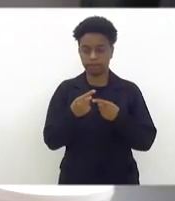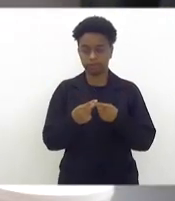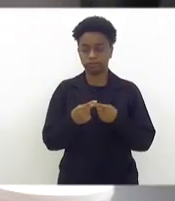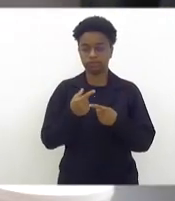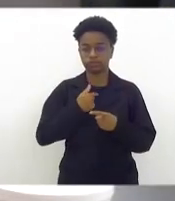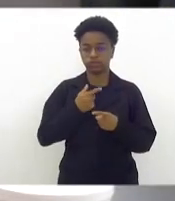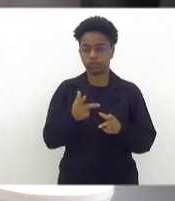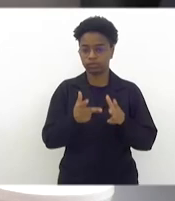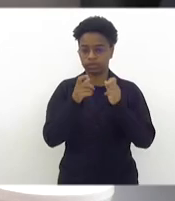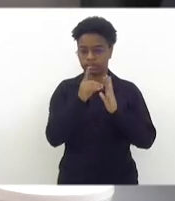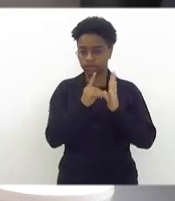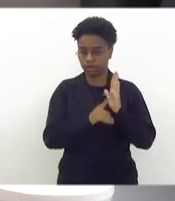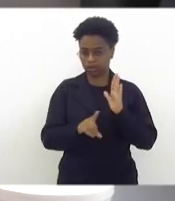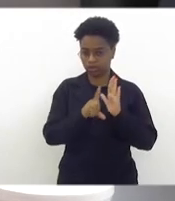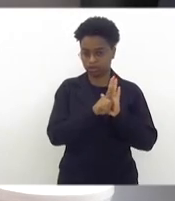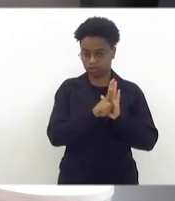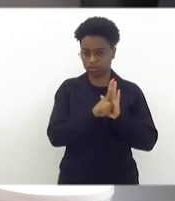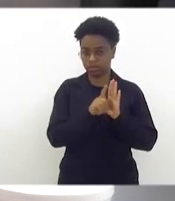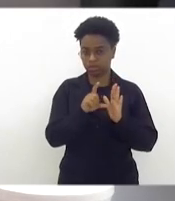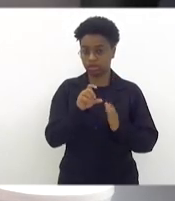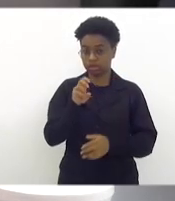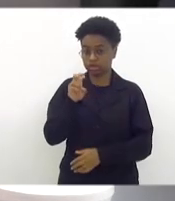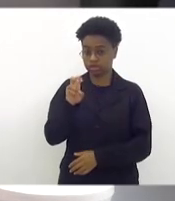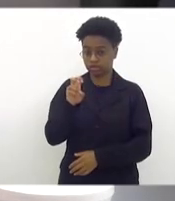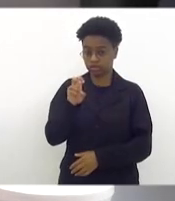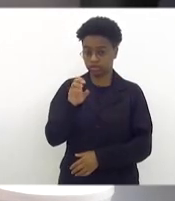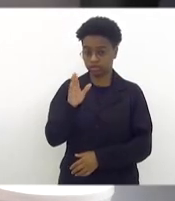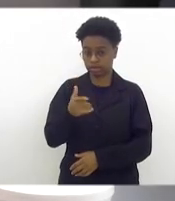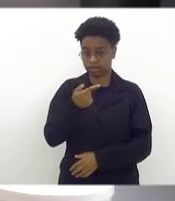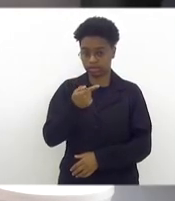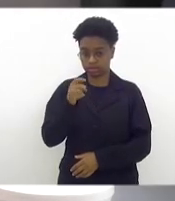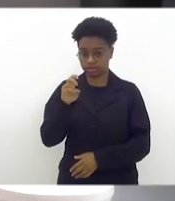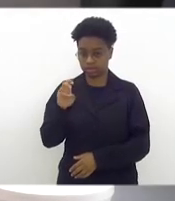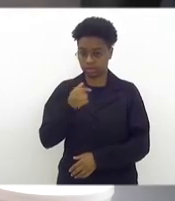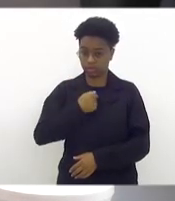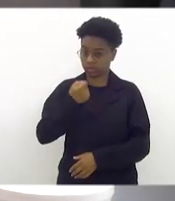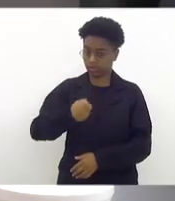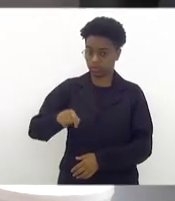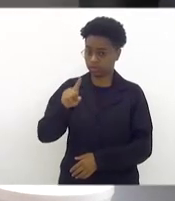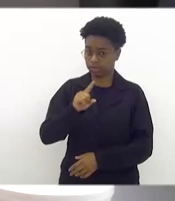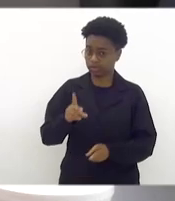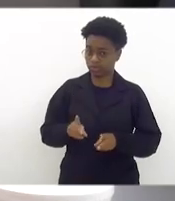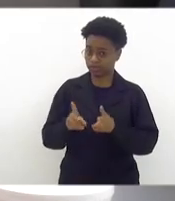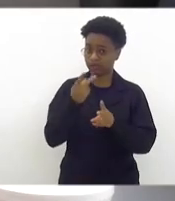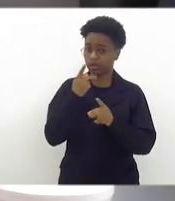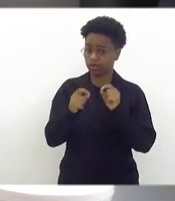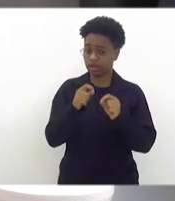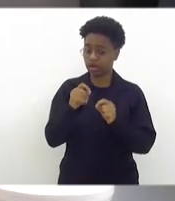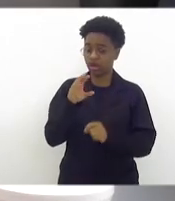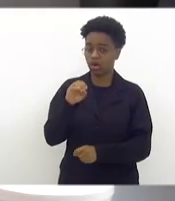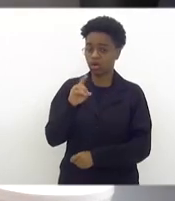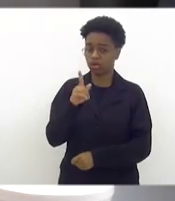vi o Decreto-Lei 5 de 75, eu não preciso nem avançar que isso é o Código